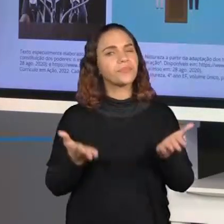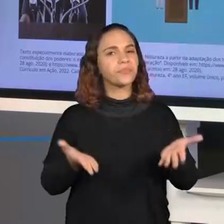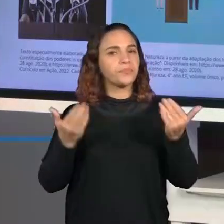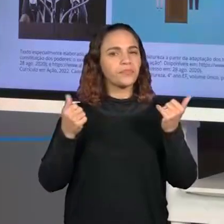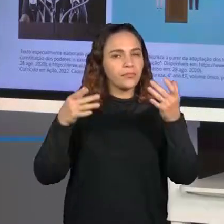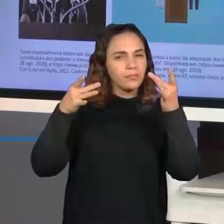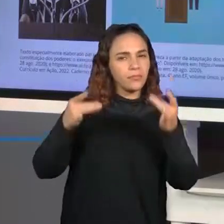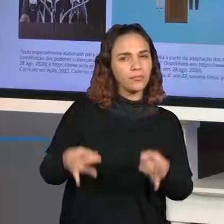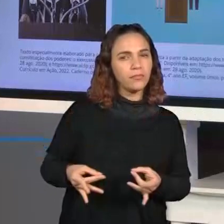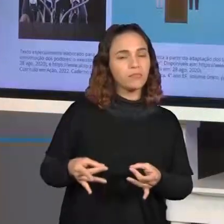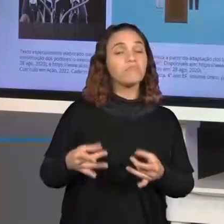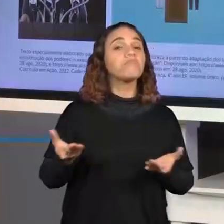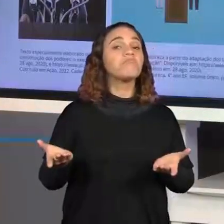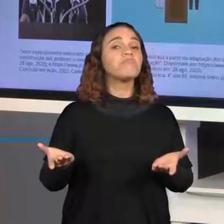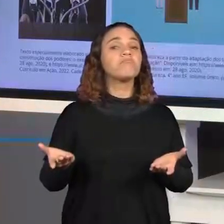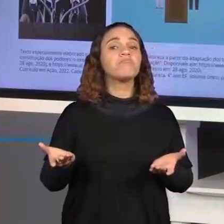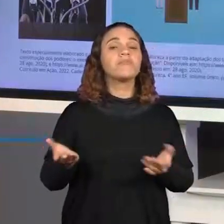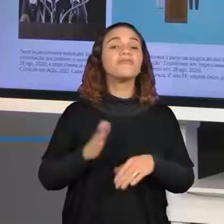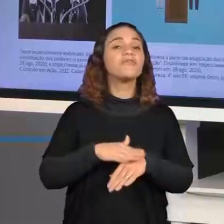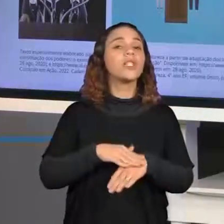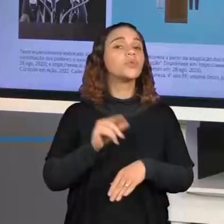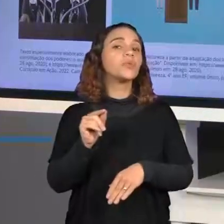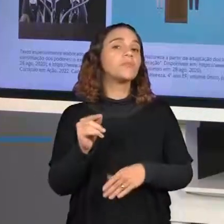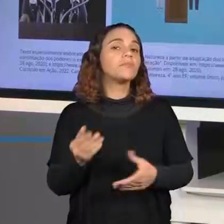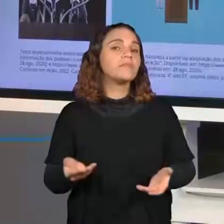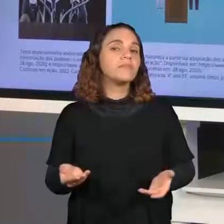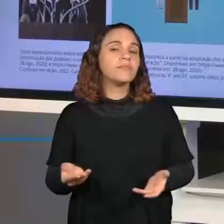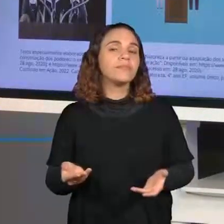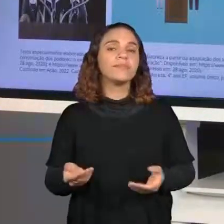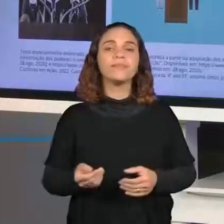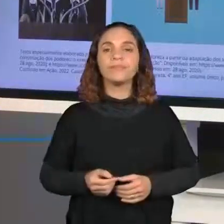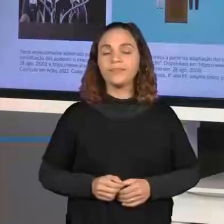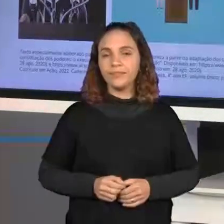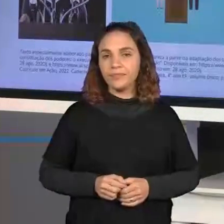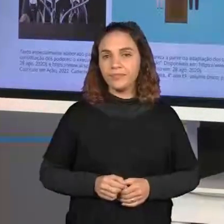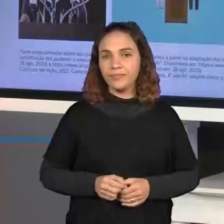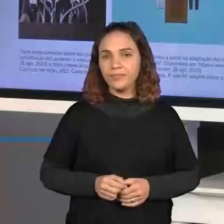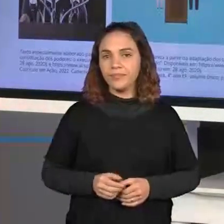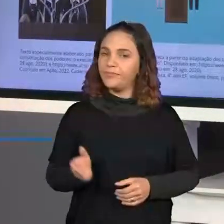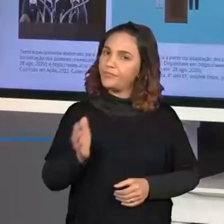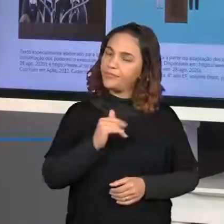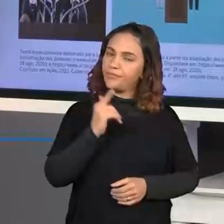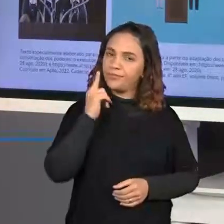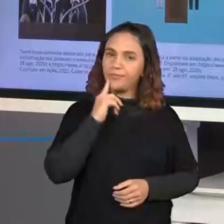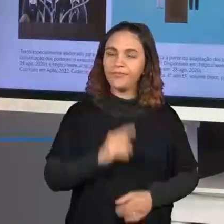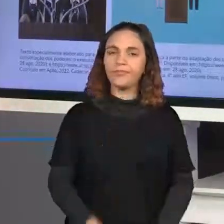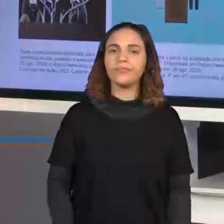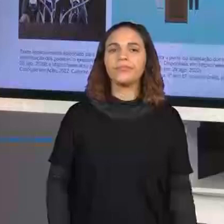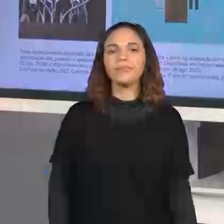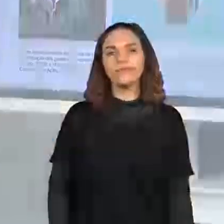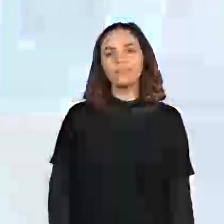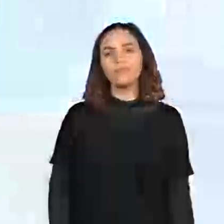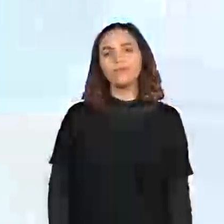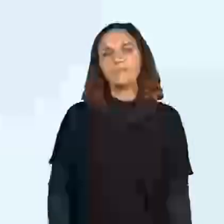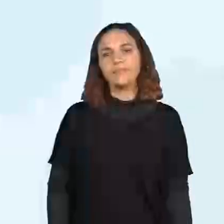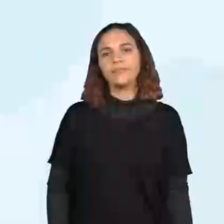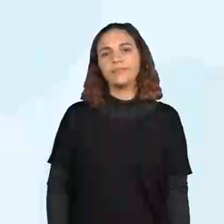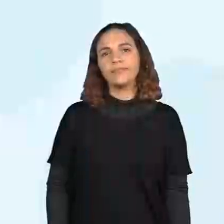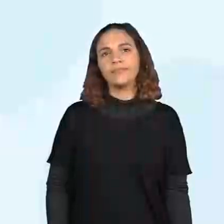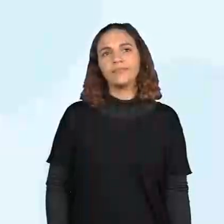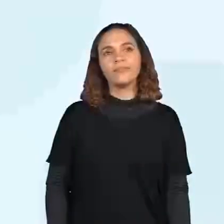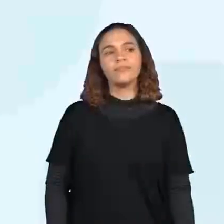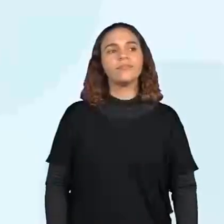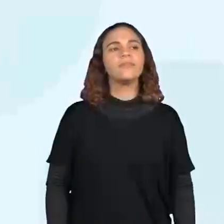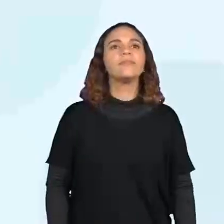que cada poder, qual é a função de cada poder aqui no Brasil. Vamos lá, vamos dar uma olhada aqui, começando pelo